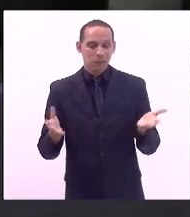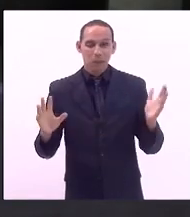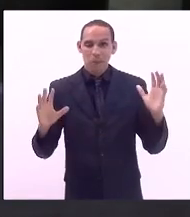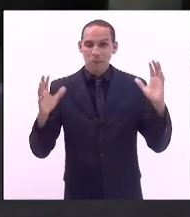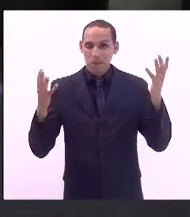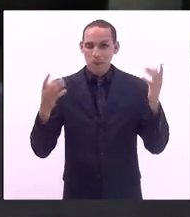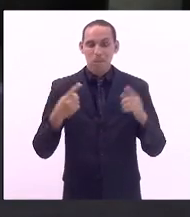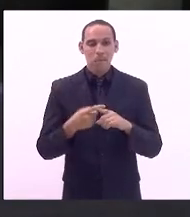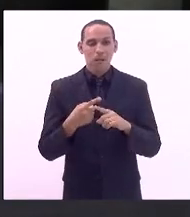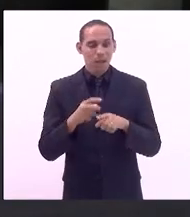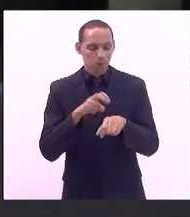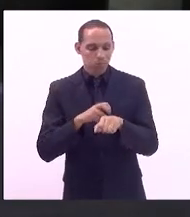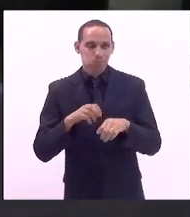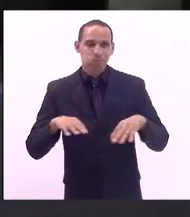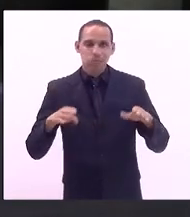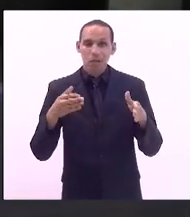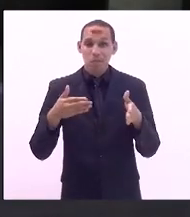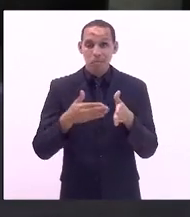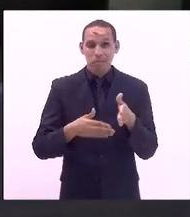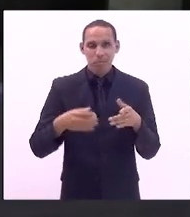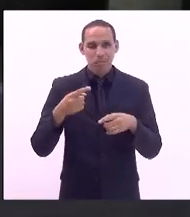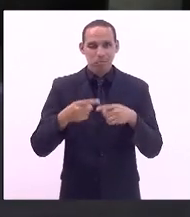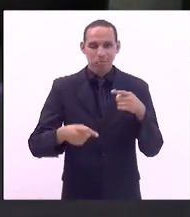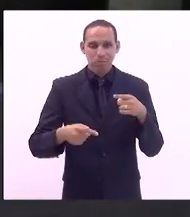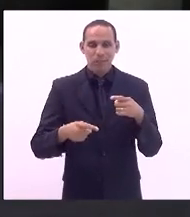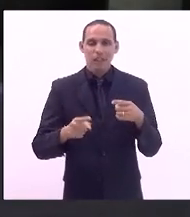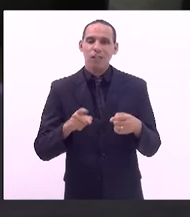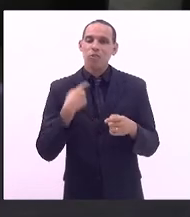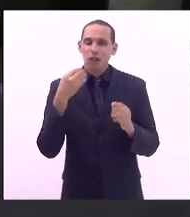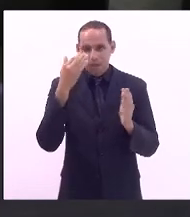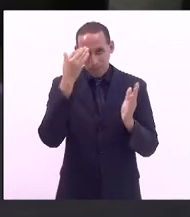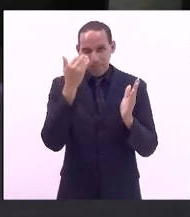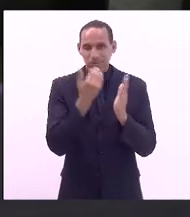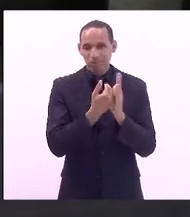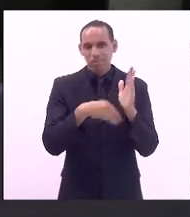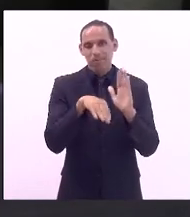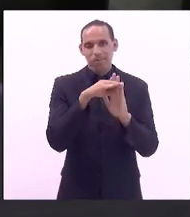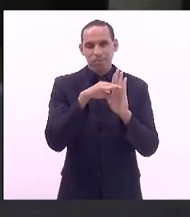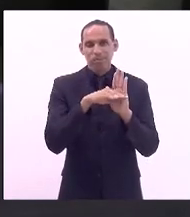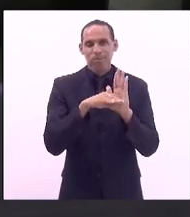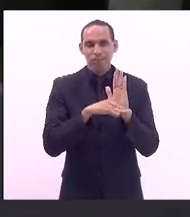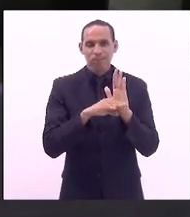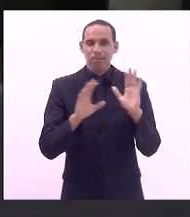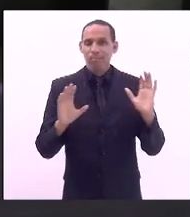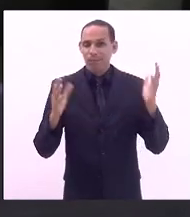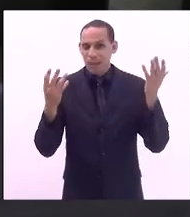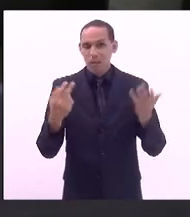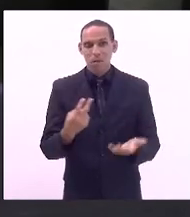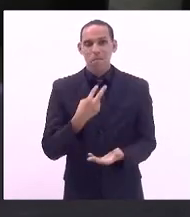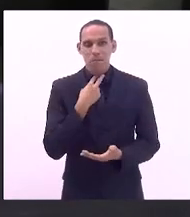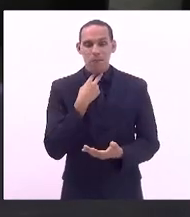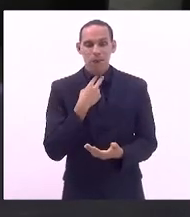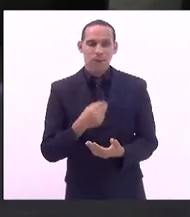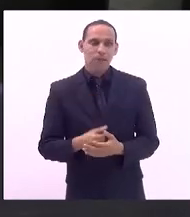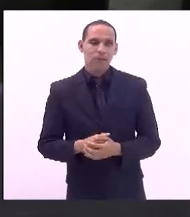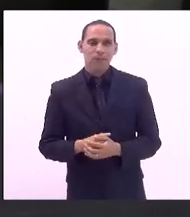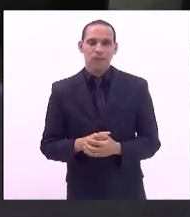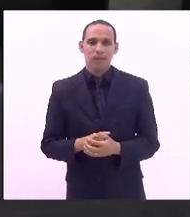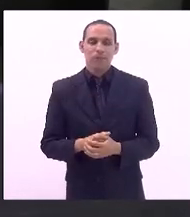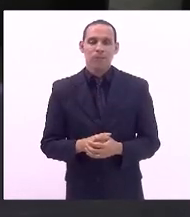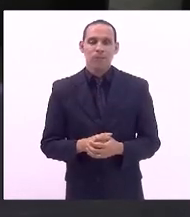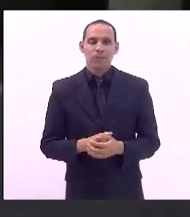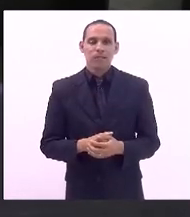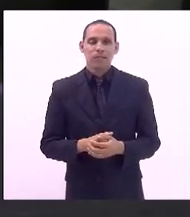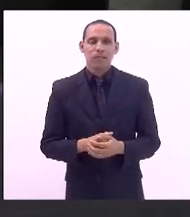solenidade por conta da pandemia tivemos que seguir protocolos e não podemos realizar nenhuma solenidade e